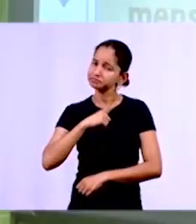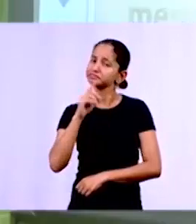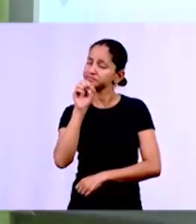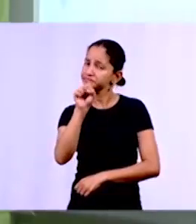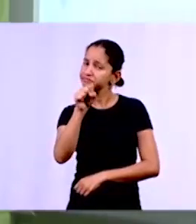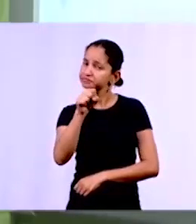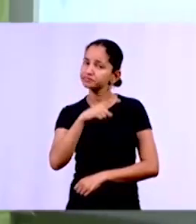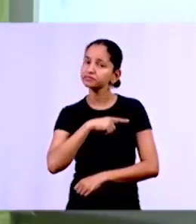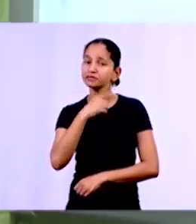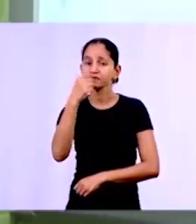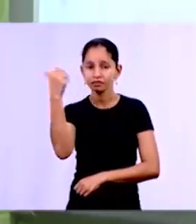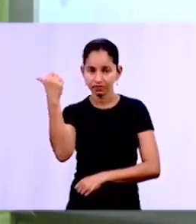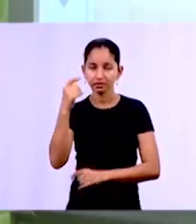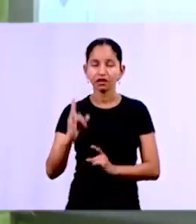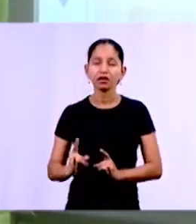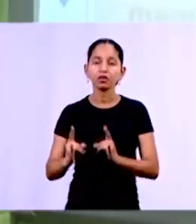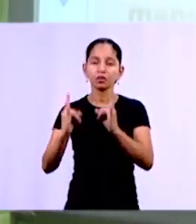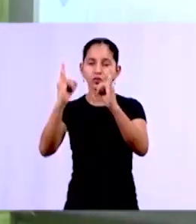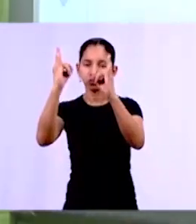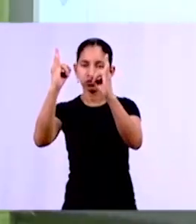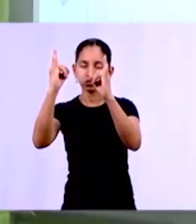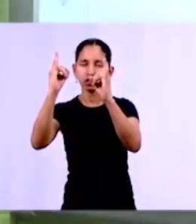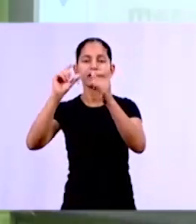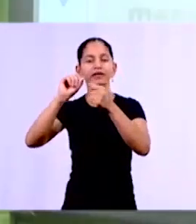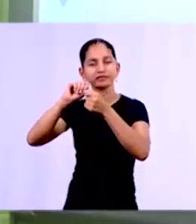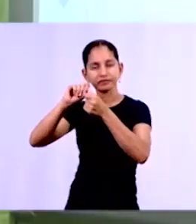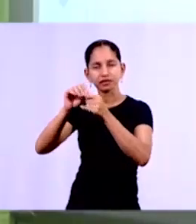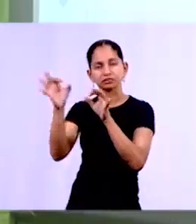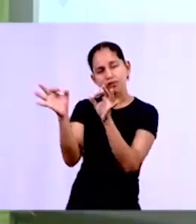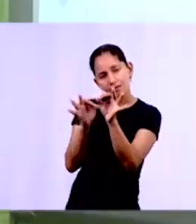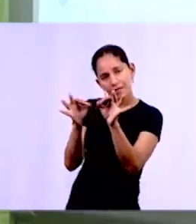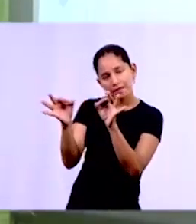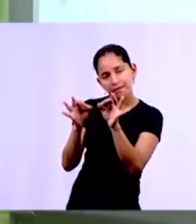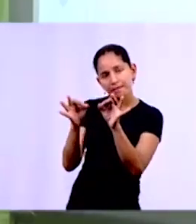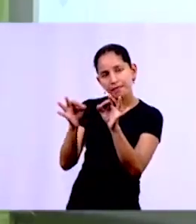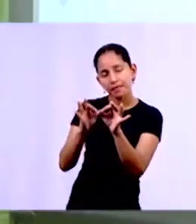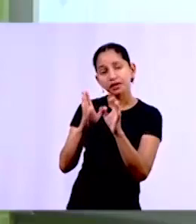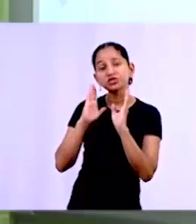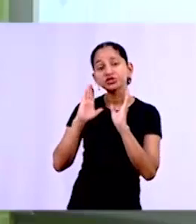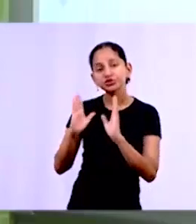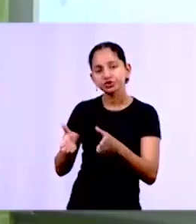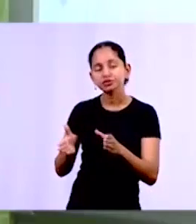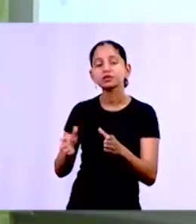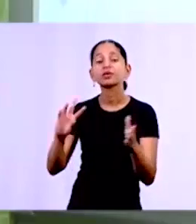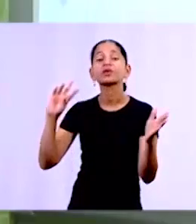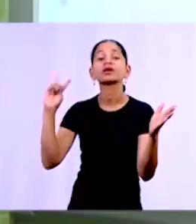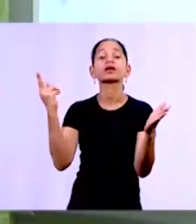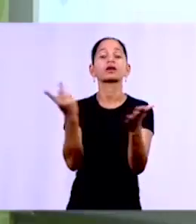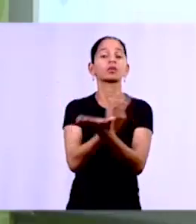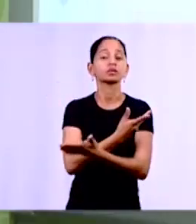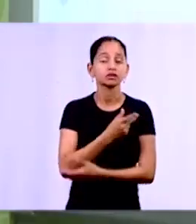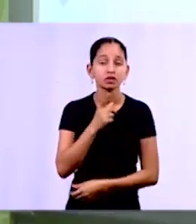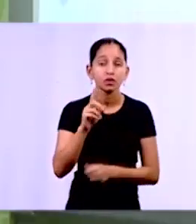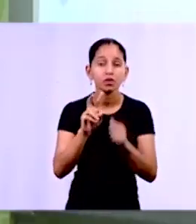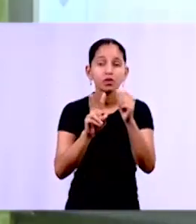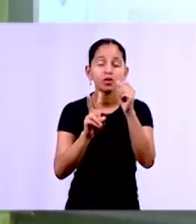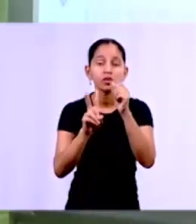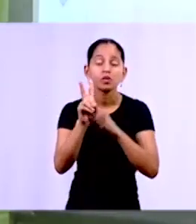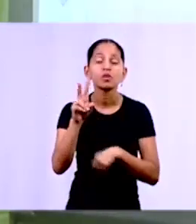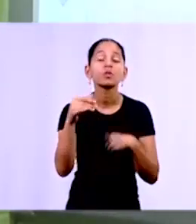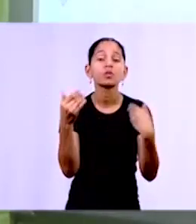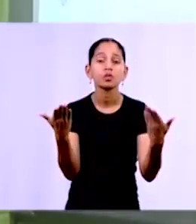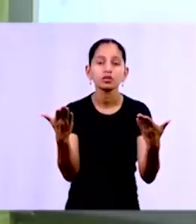center lá no prédio deles. Montaram vários servidores, está todo mundo localizado lá. O que aconteceu nos últimos 2 meses? O